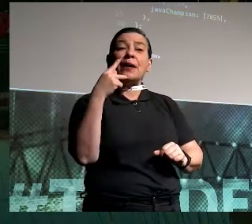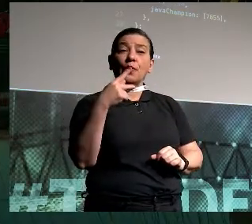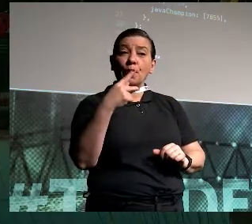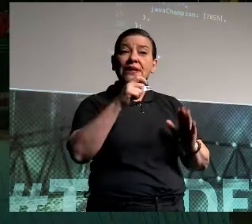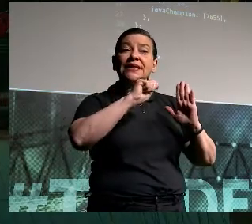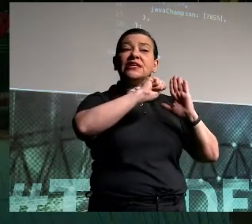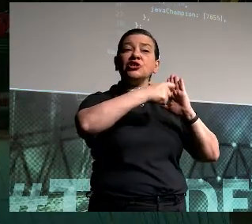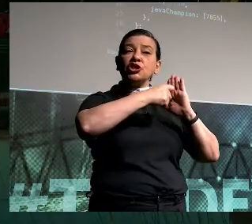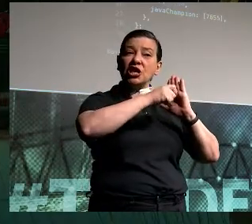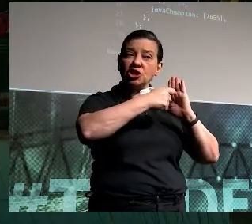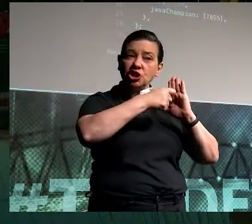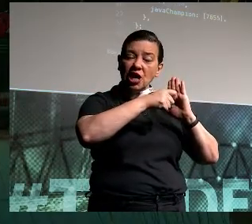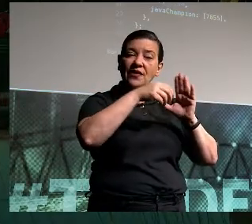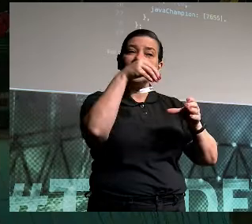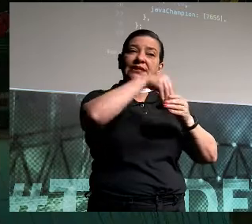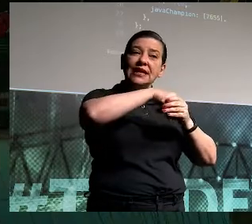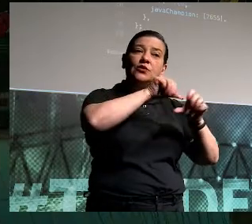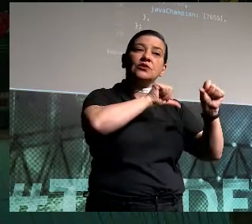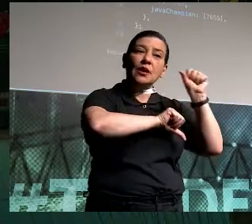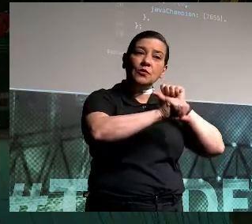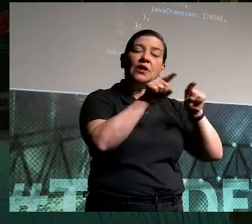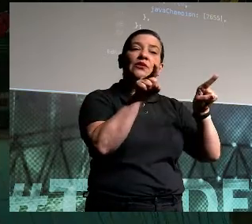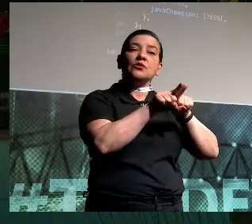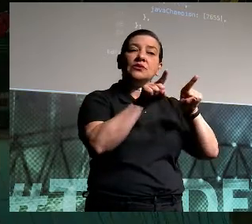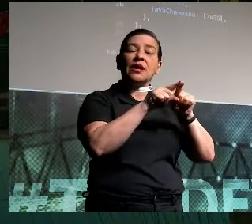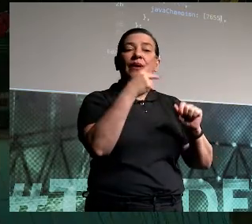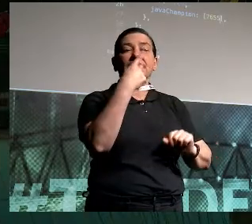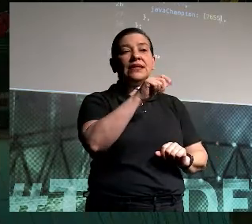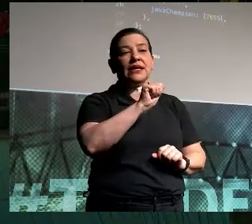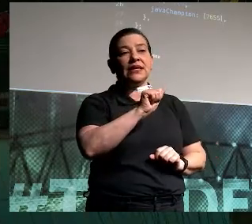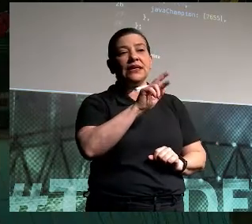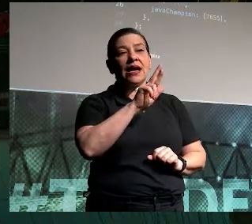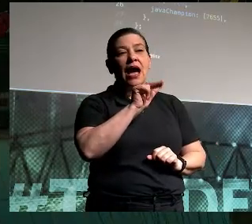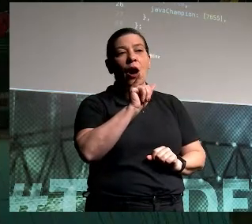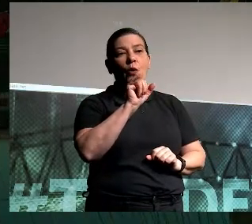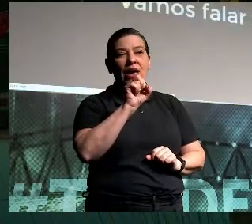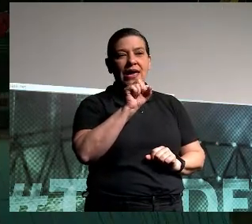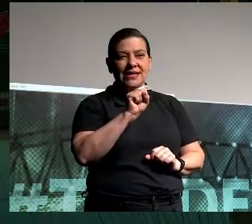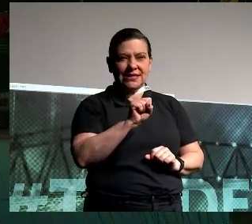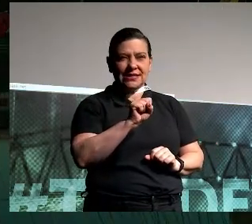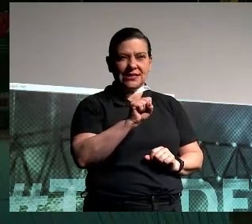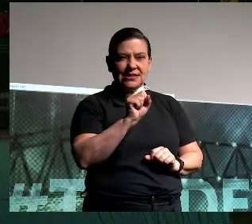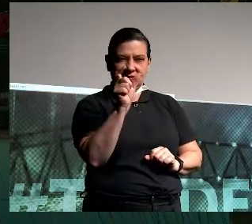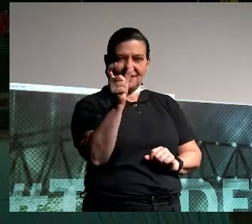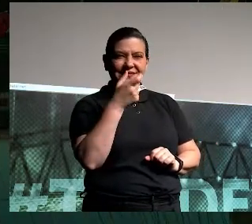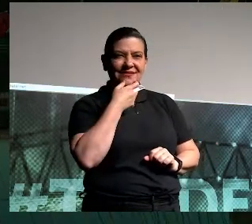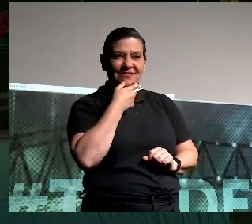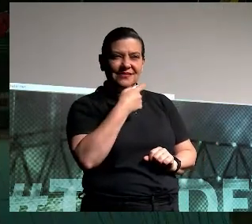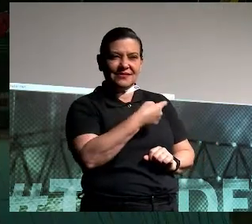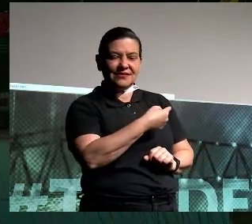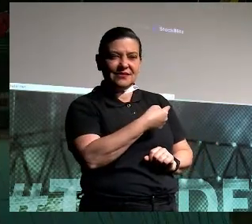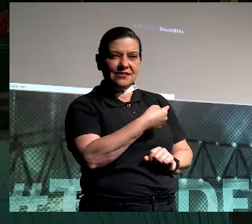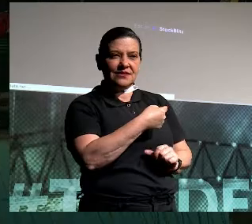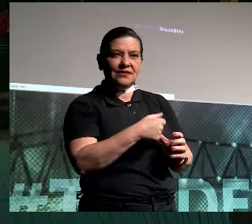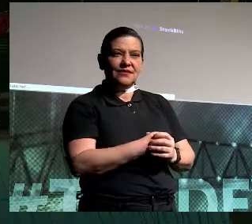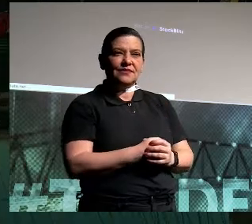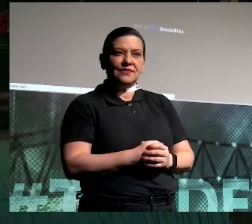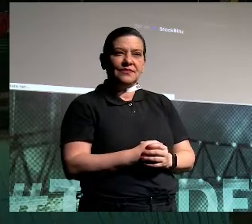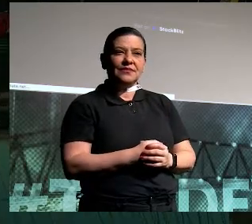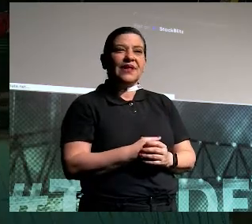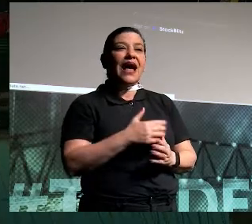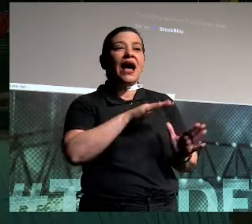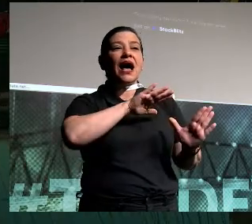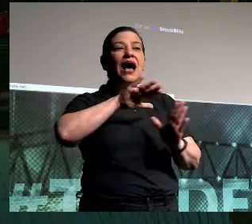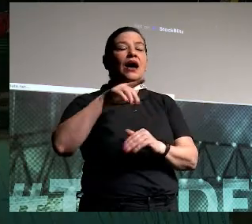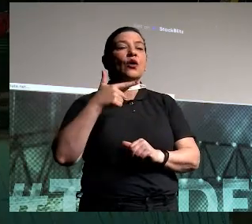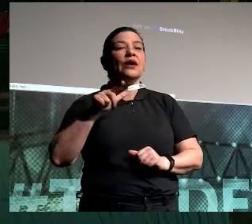chave, quanto como um array dele mesmo aqui, como nesse exemplo. Bora? E para falar de recursividade e começar a